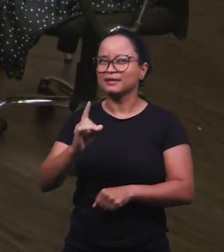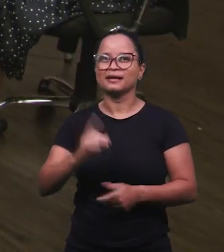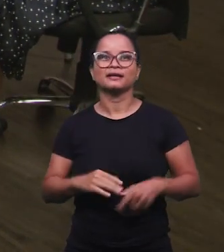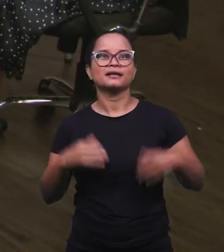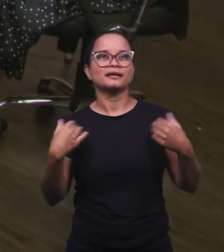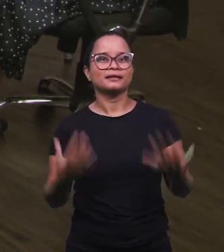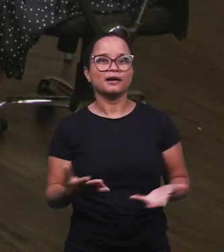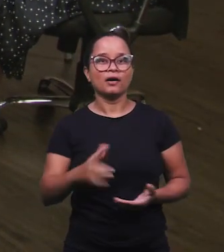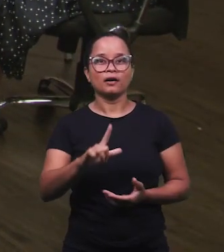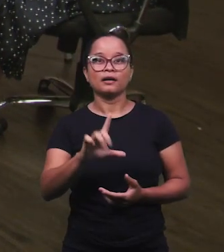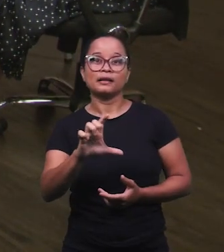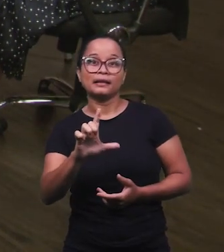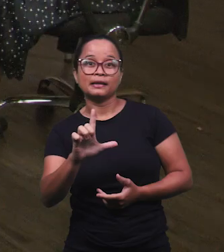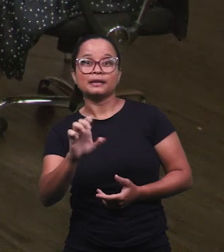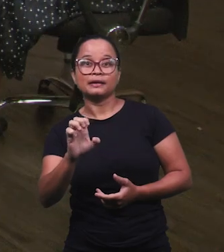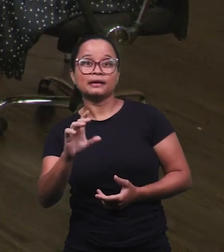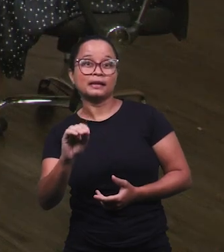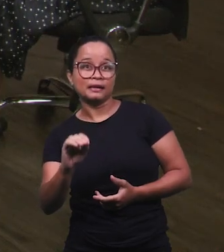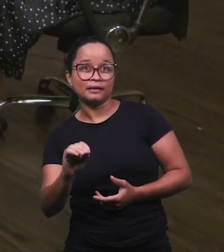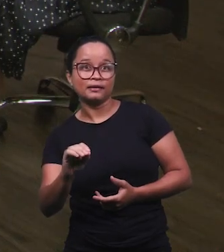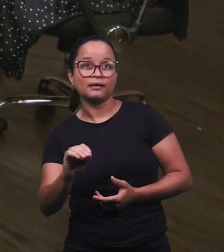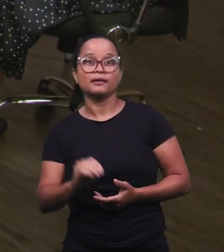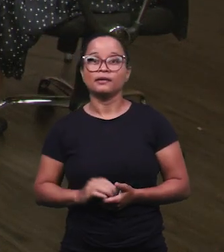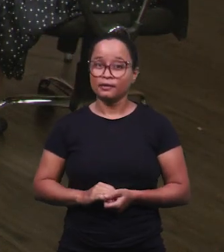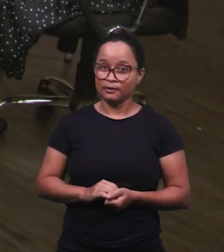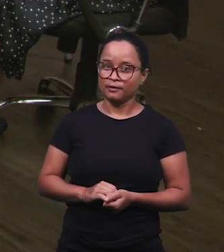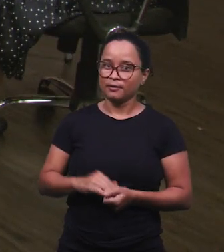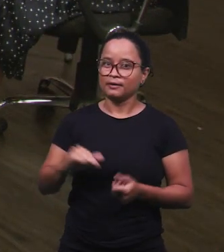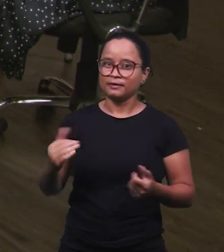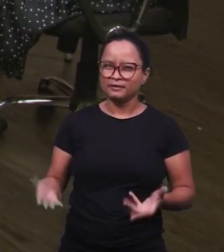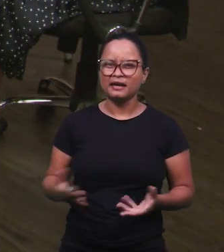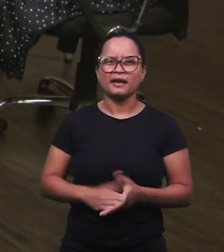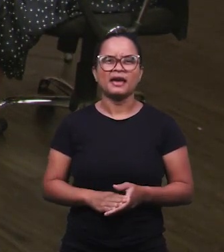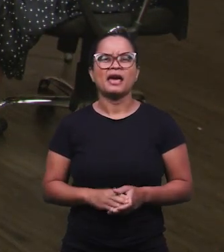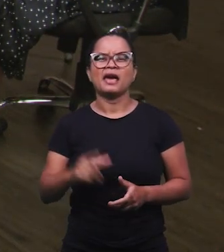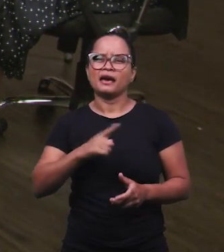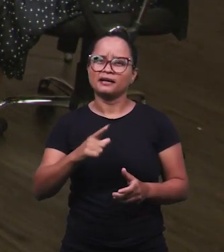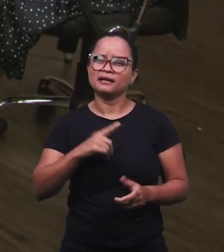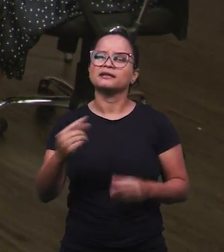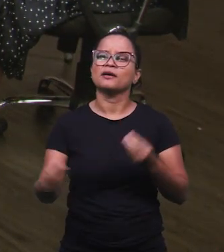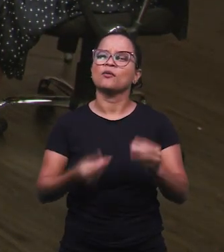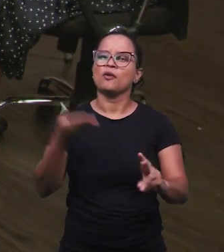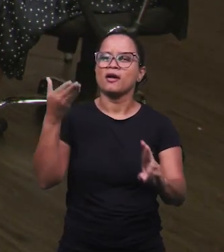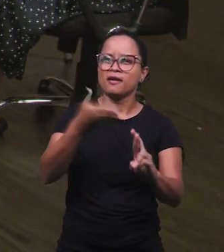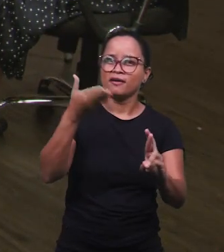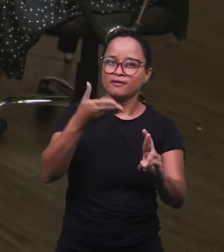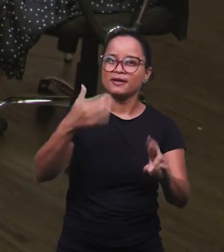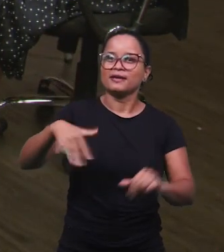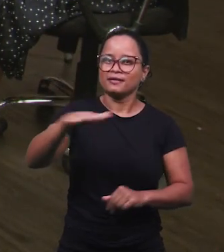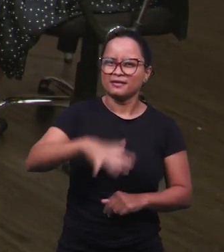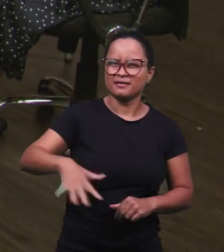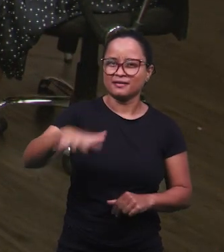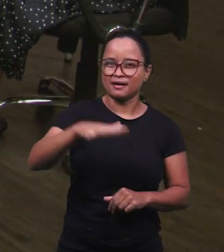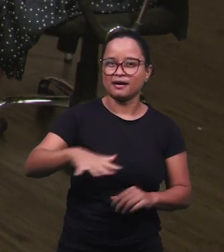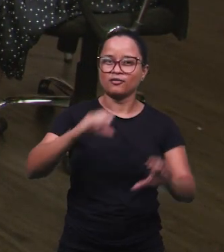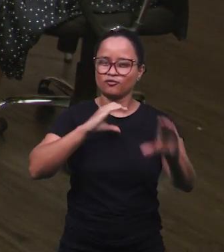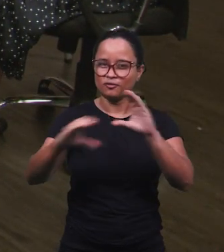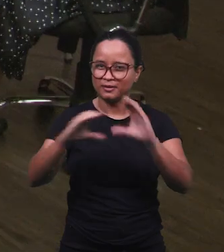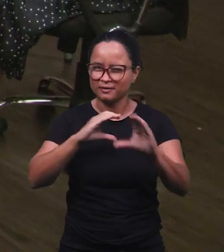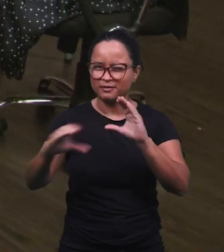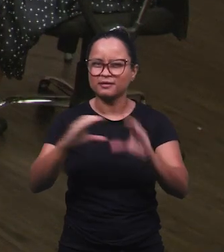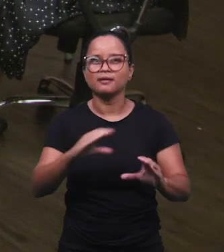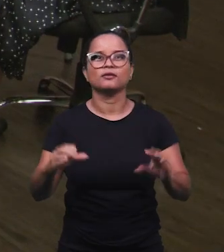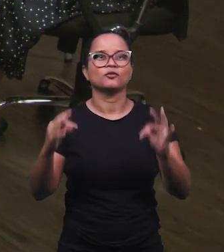só uma das referências, se não a maior, no Estado do Espírito Santo, na área de comunicação, de inovação. É isso mesmo, está com a gente, irmão nosso. Glória a Deus por